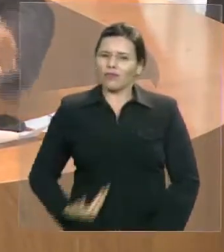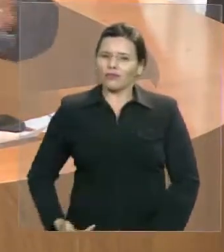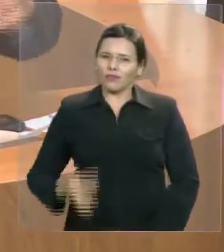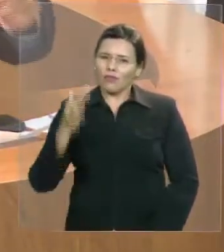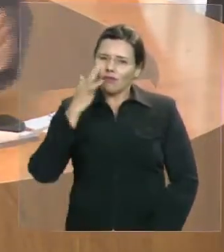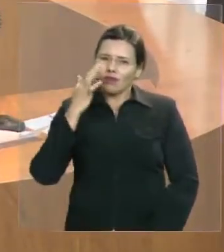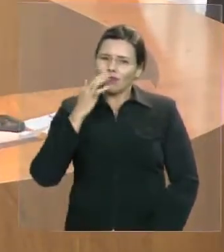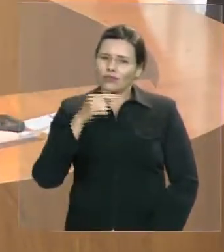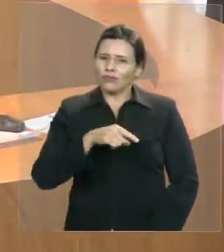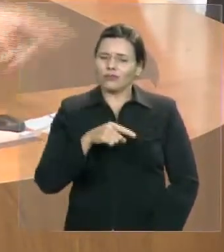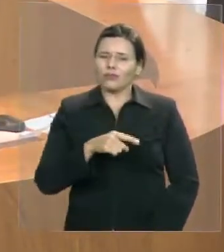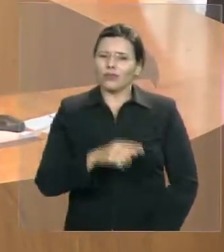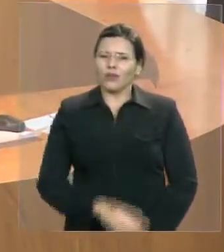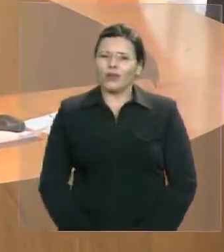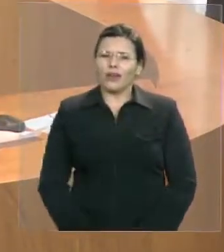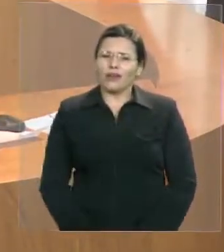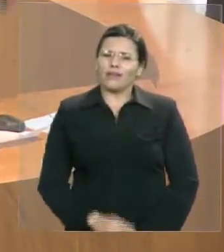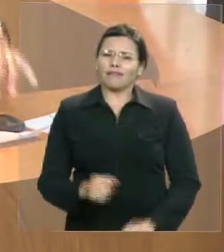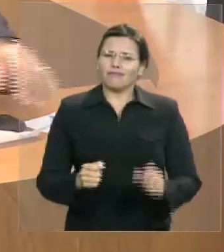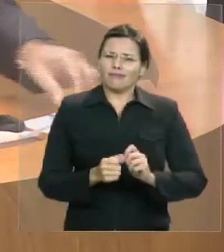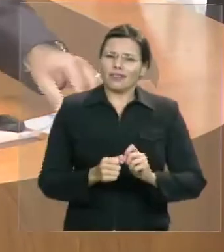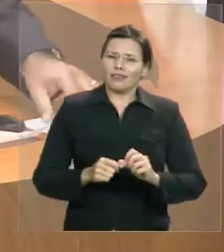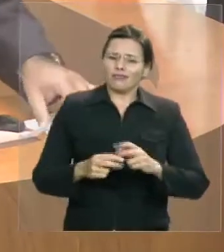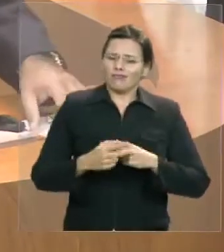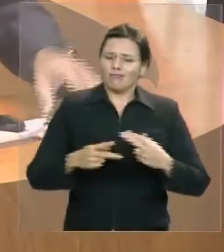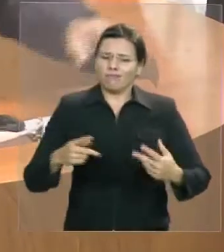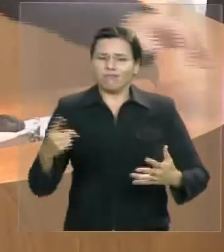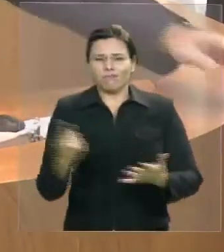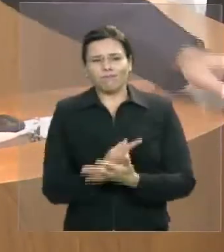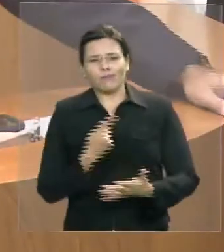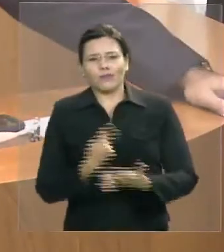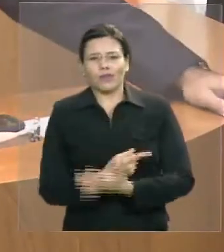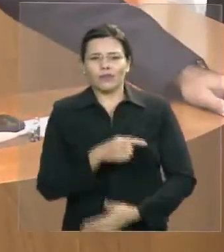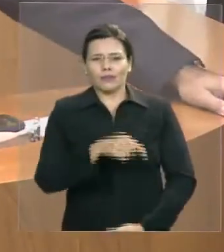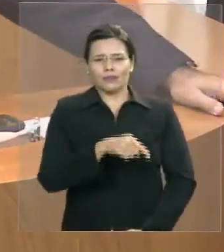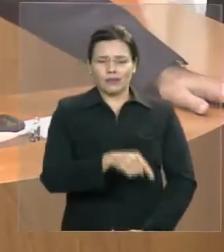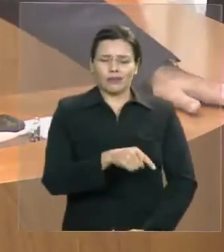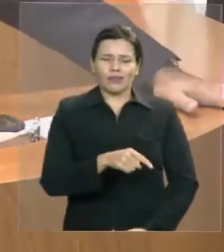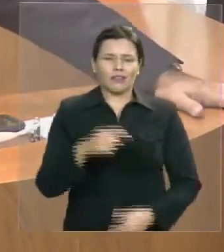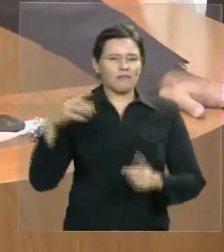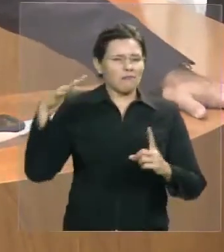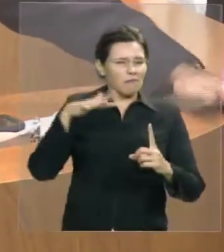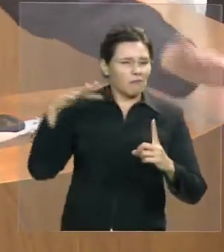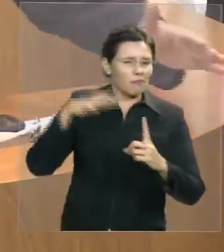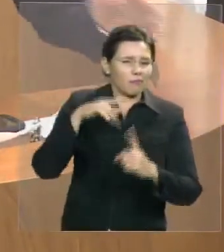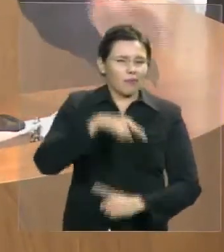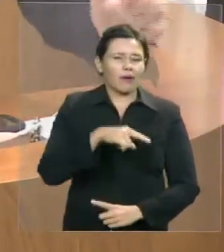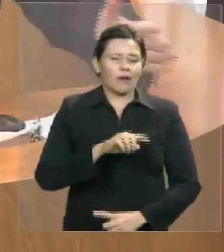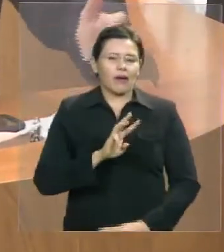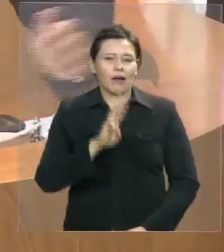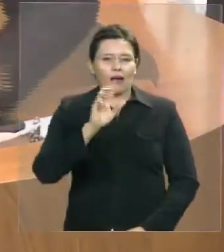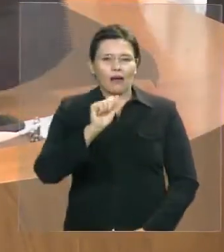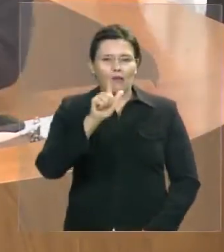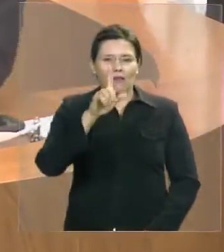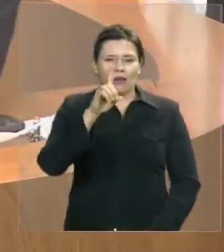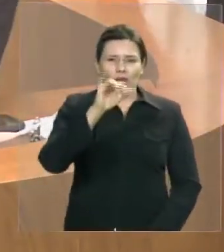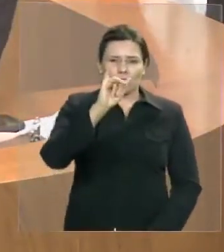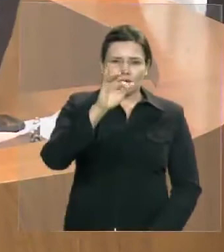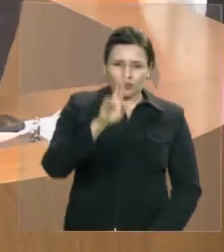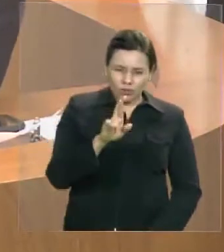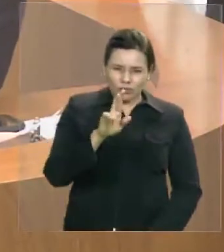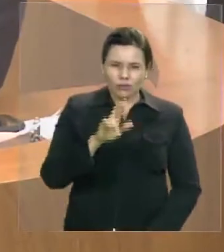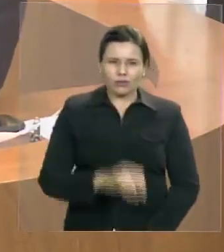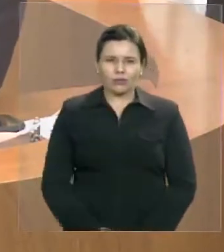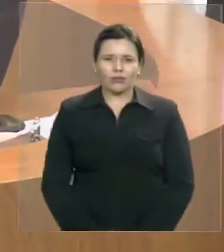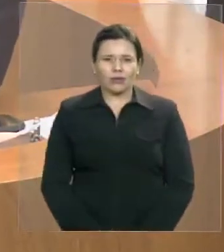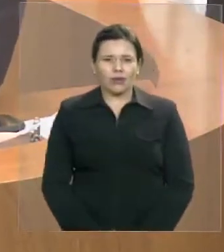Companheiro, vamos lá. Como fizeram em Barreirinhas. Vamos chegar em Barreirinhas agora, meu colega